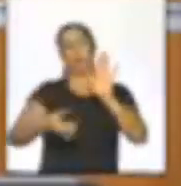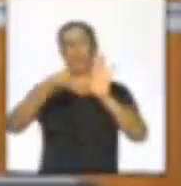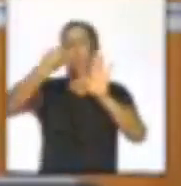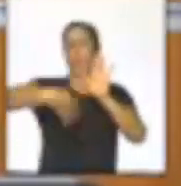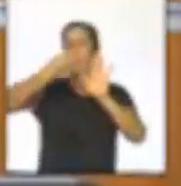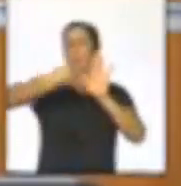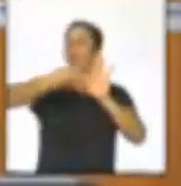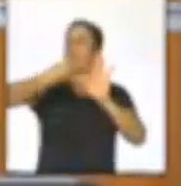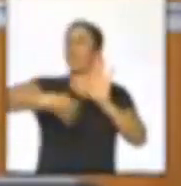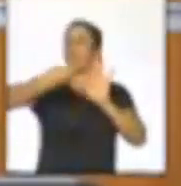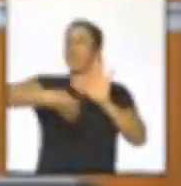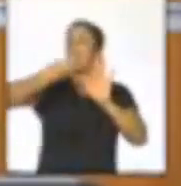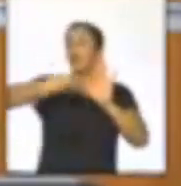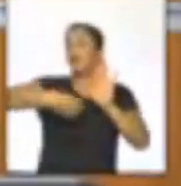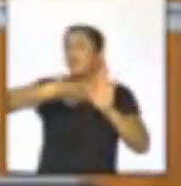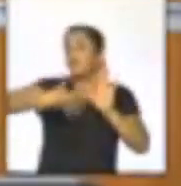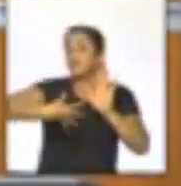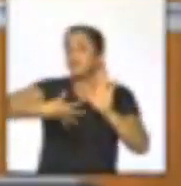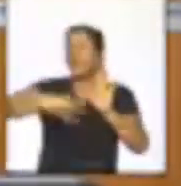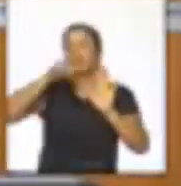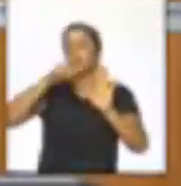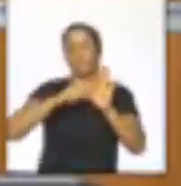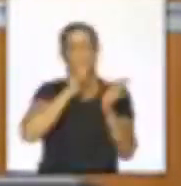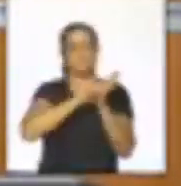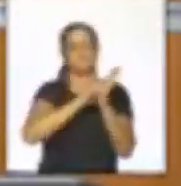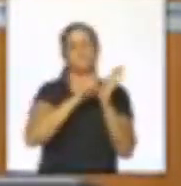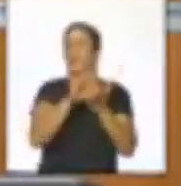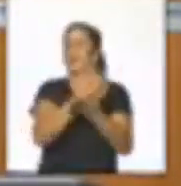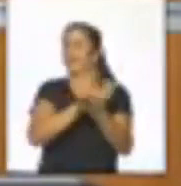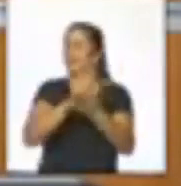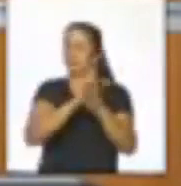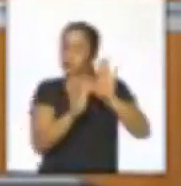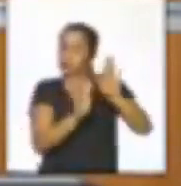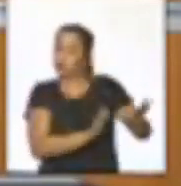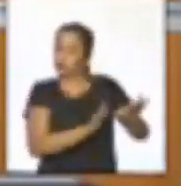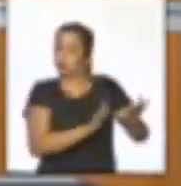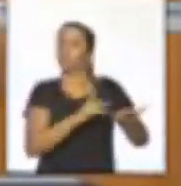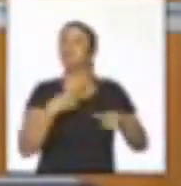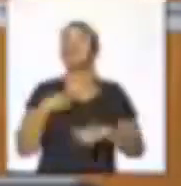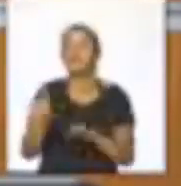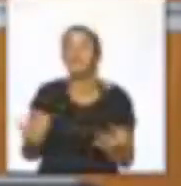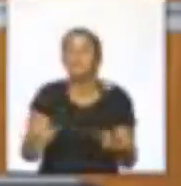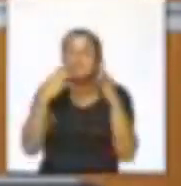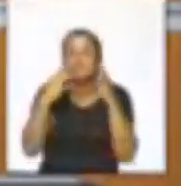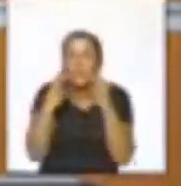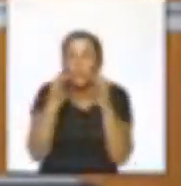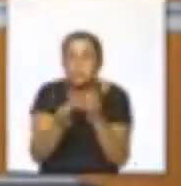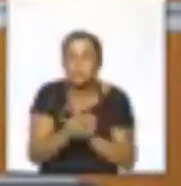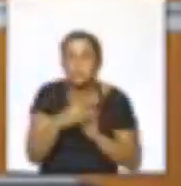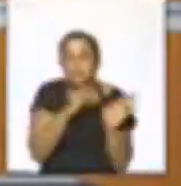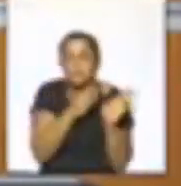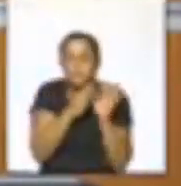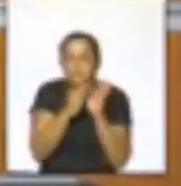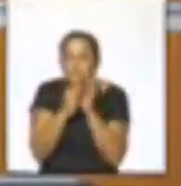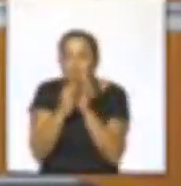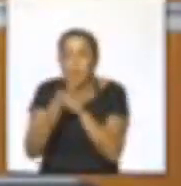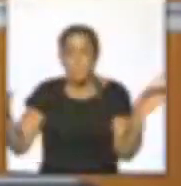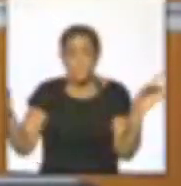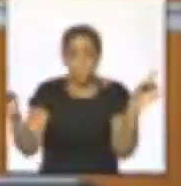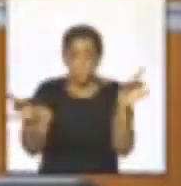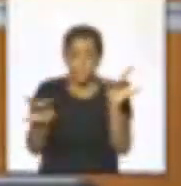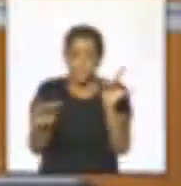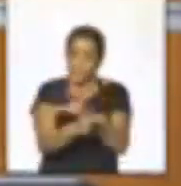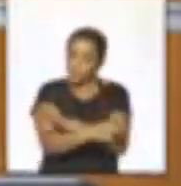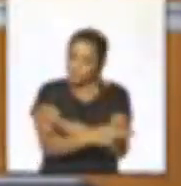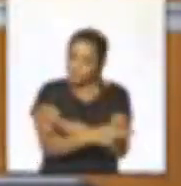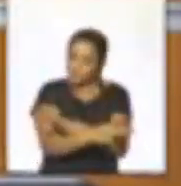vai anotar nada, vai largar lápis, caneta e borracha. E com isso, eu termino o exemplo, eu coloco a imagem e